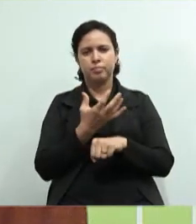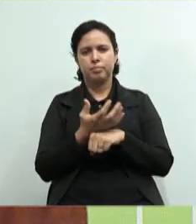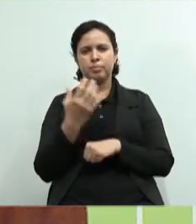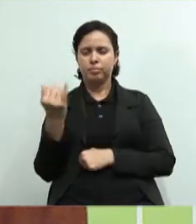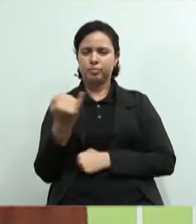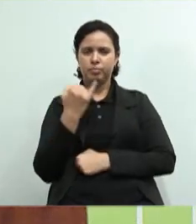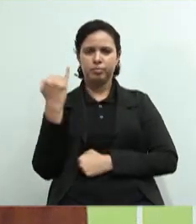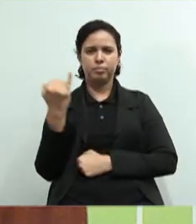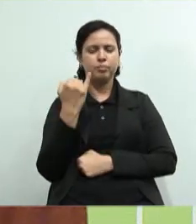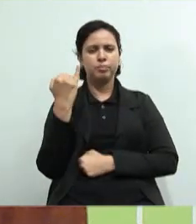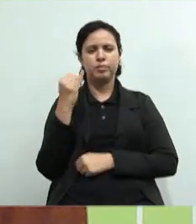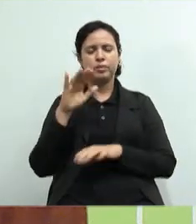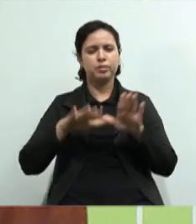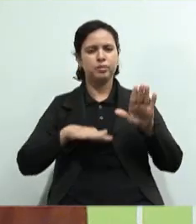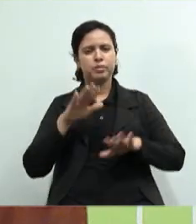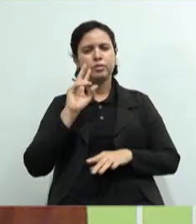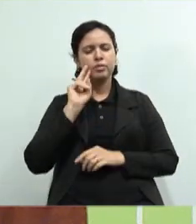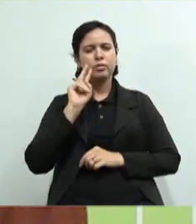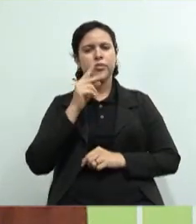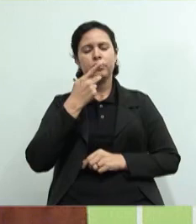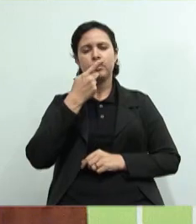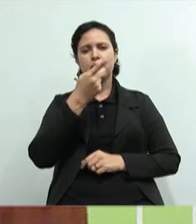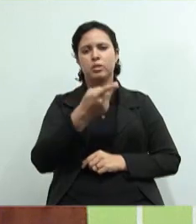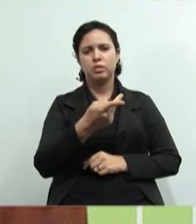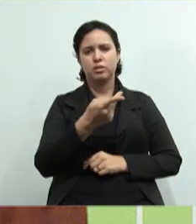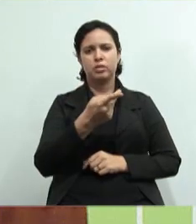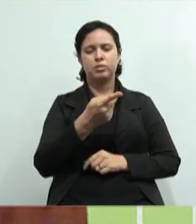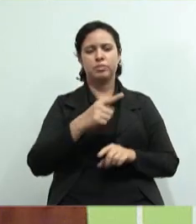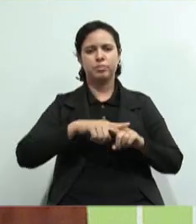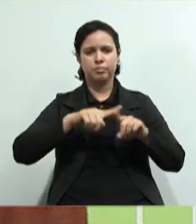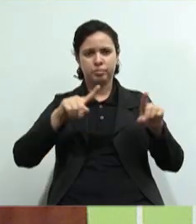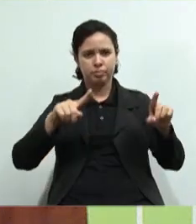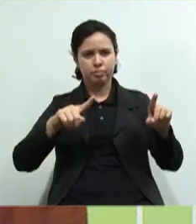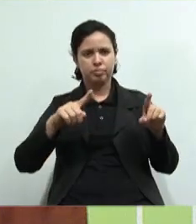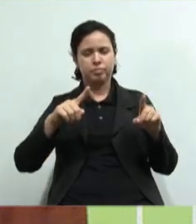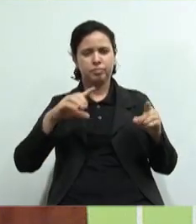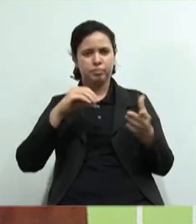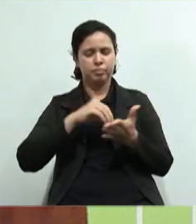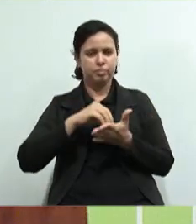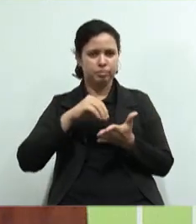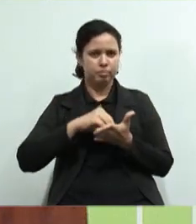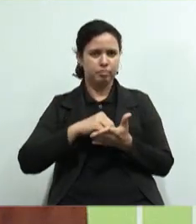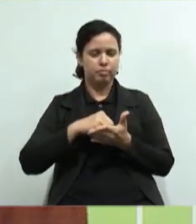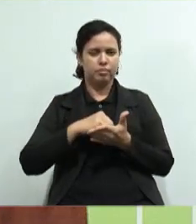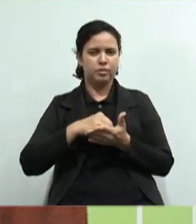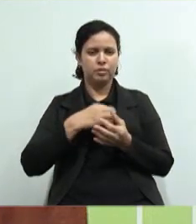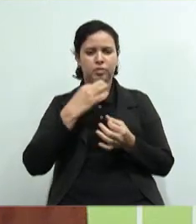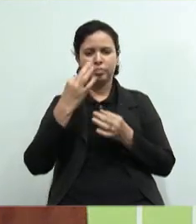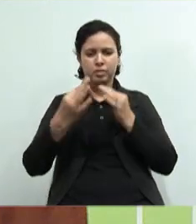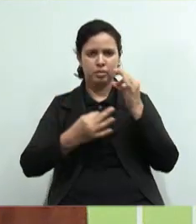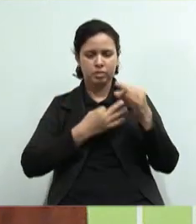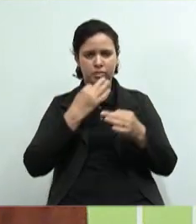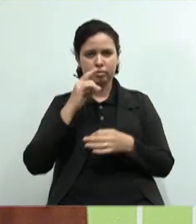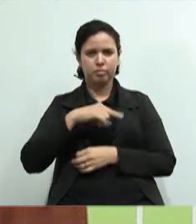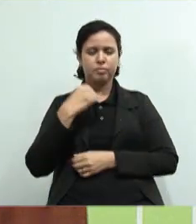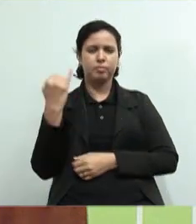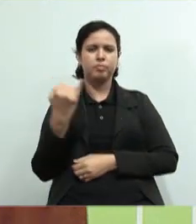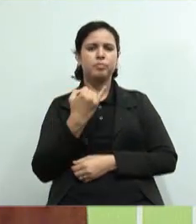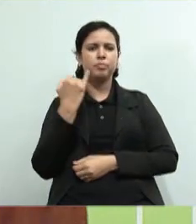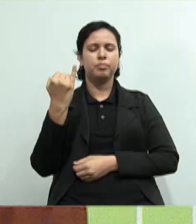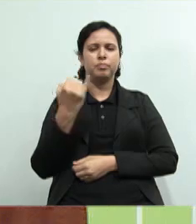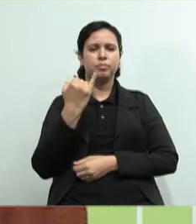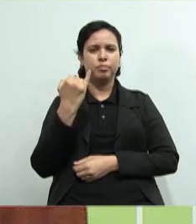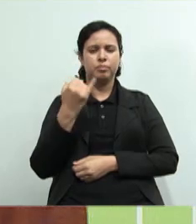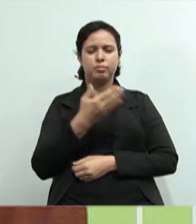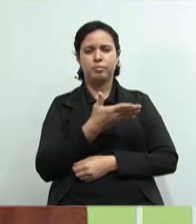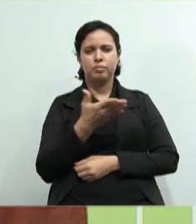importante, tá bom, pessoal? Às vezes a gente fala, pode deixar alguma coisa assim sem comentar, então é muito importante que